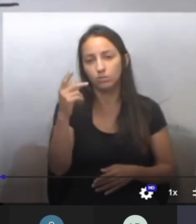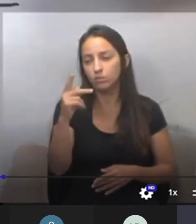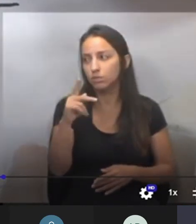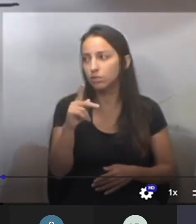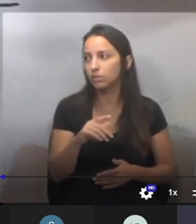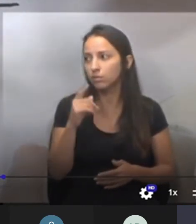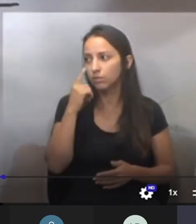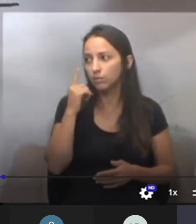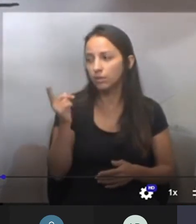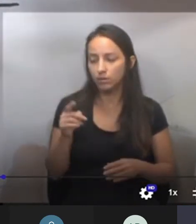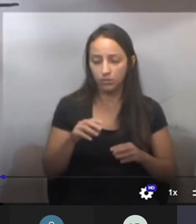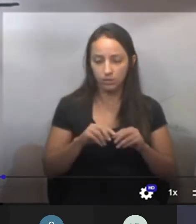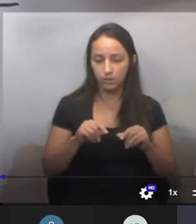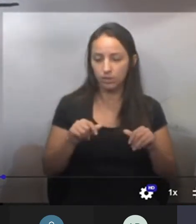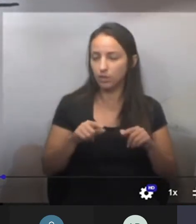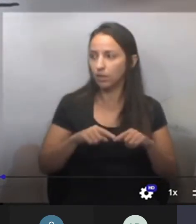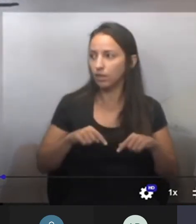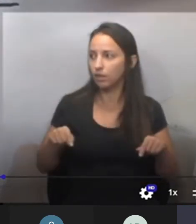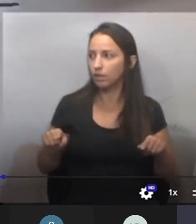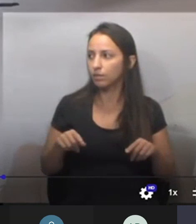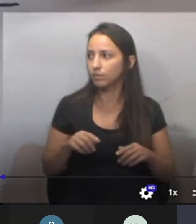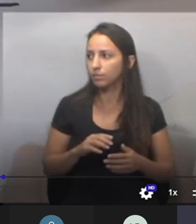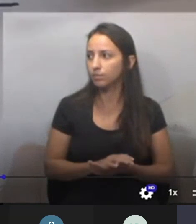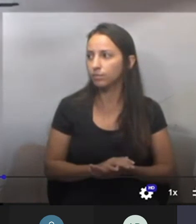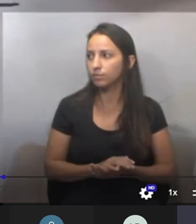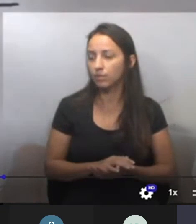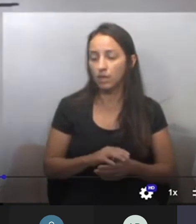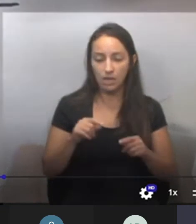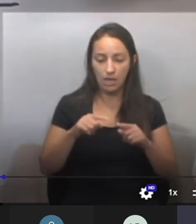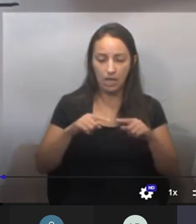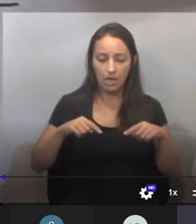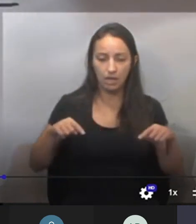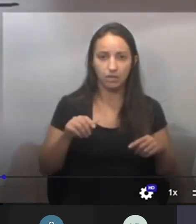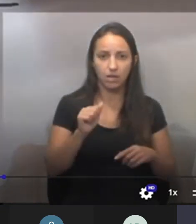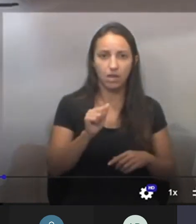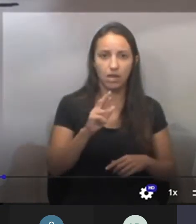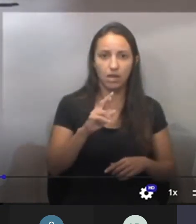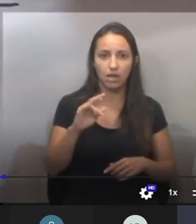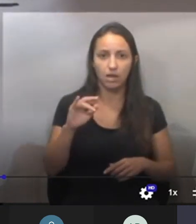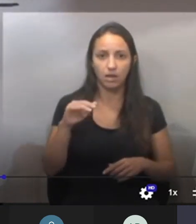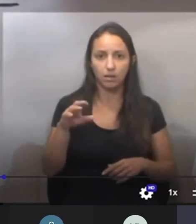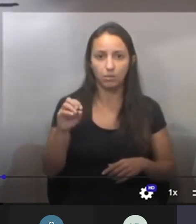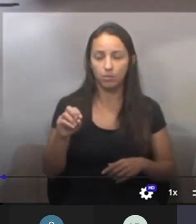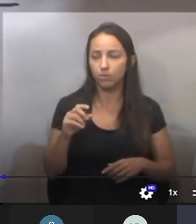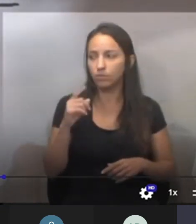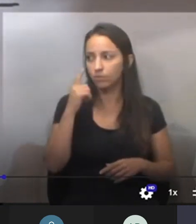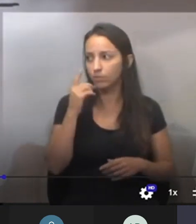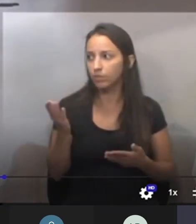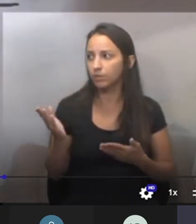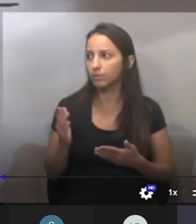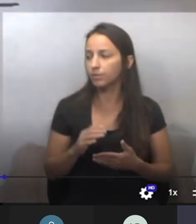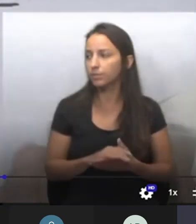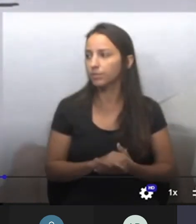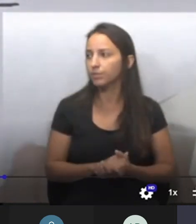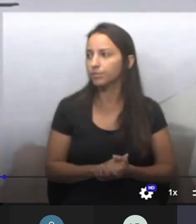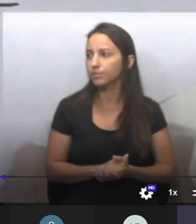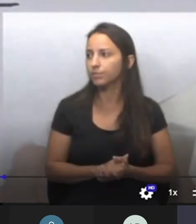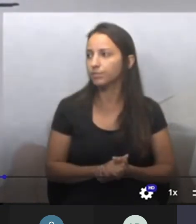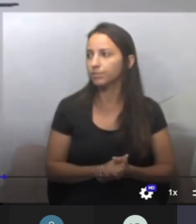Aqui a terra, tá? Lembrando que isso aqui vai ser um arrimo, então, para segurar a força dessa terra